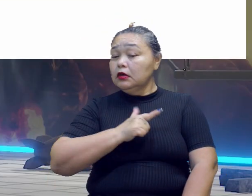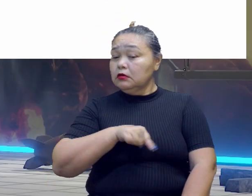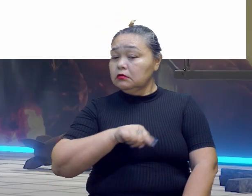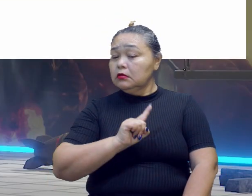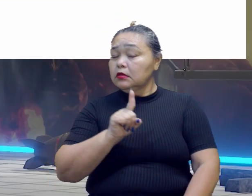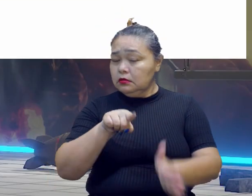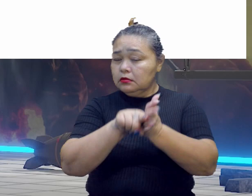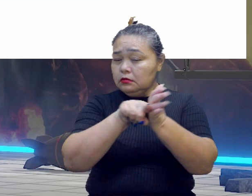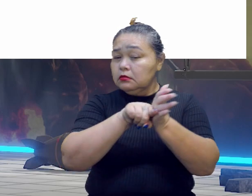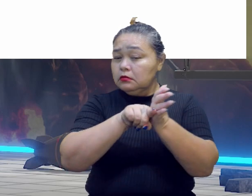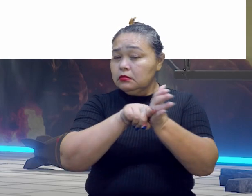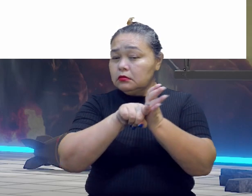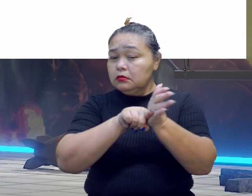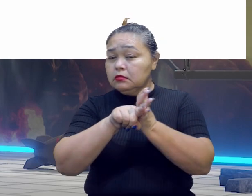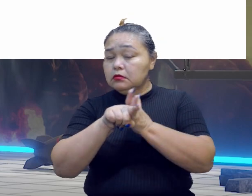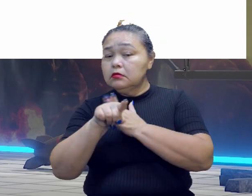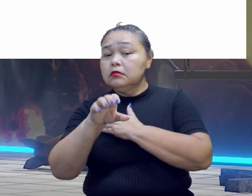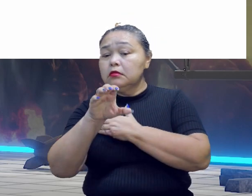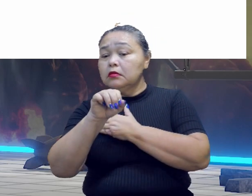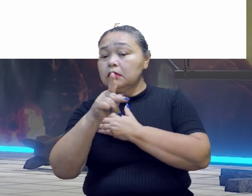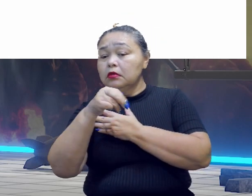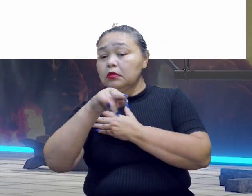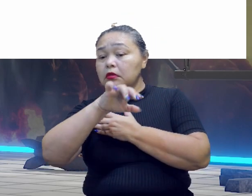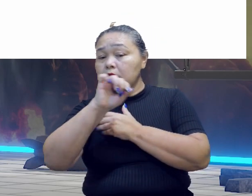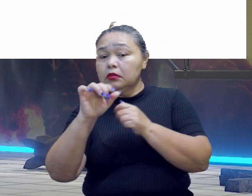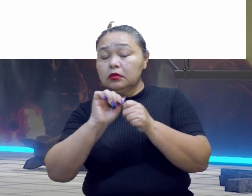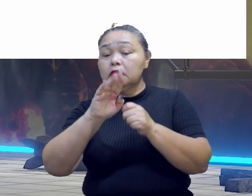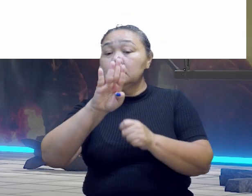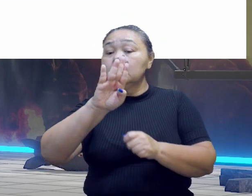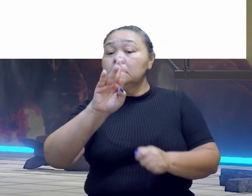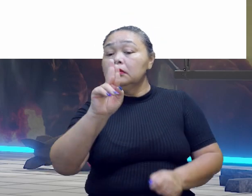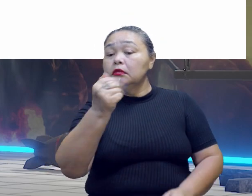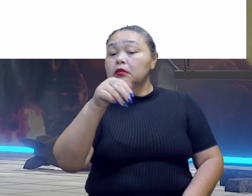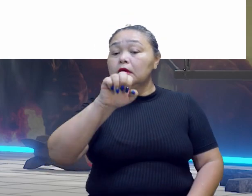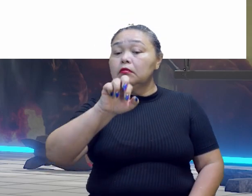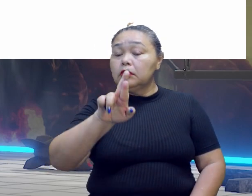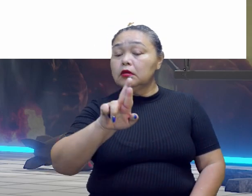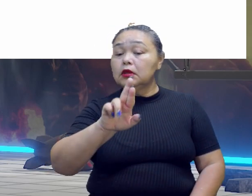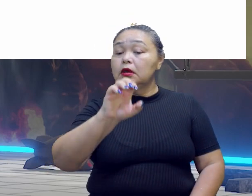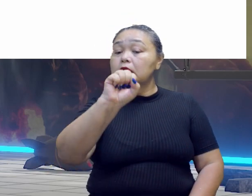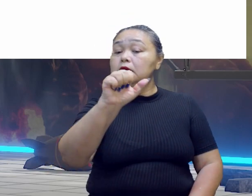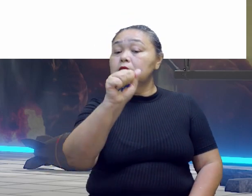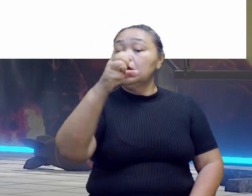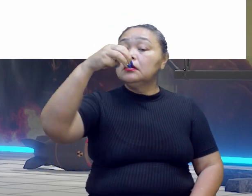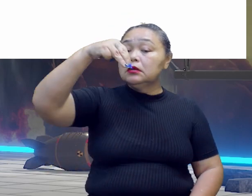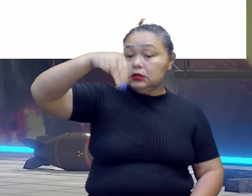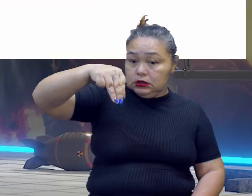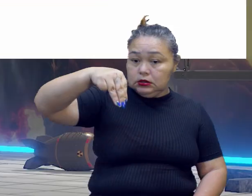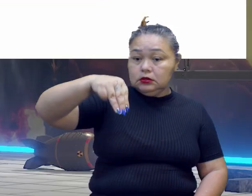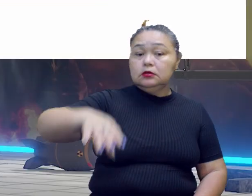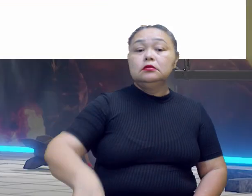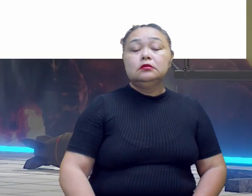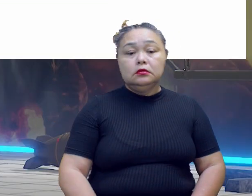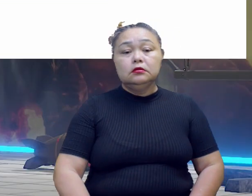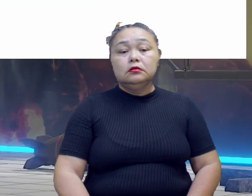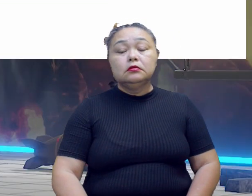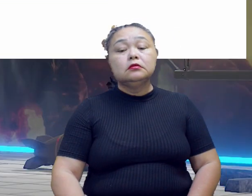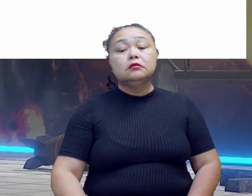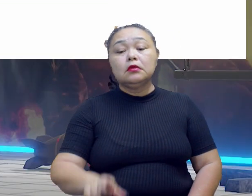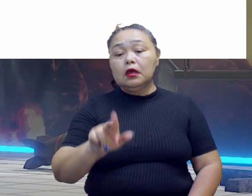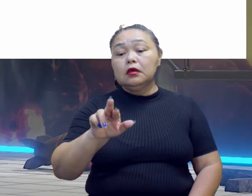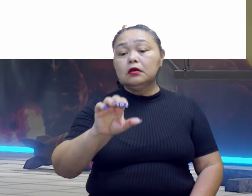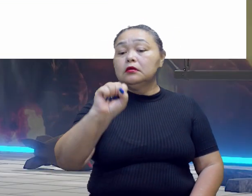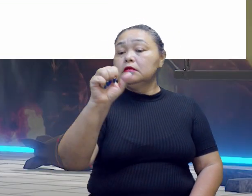Depois pesquise aí, Operação Brother Sun. Nota aí, Operação Brother, que é de